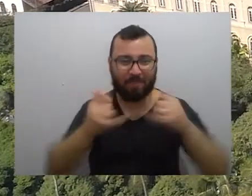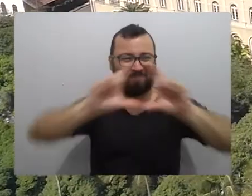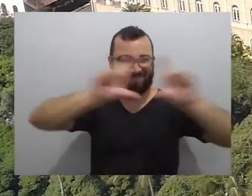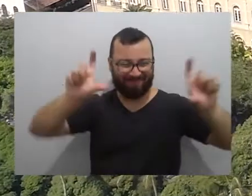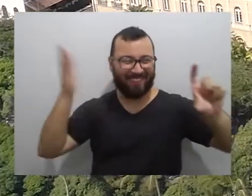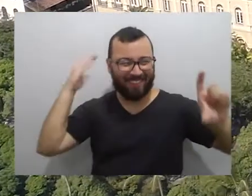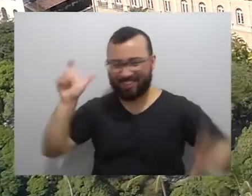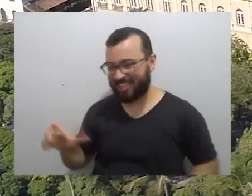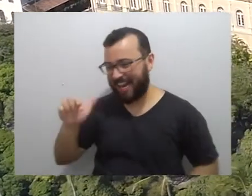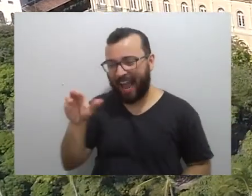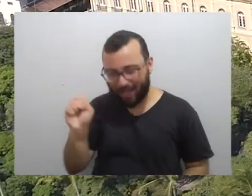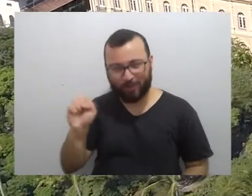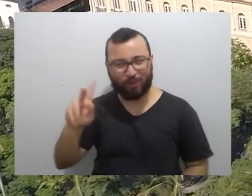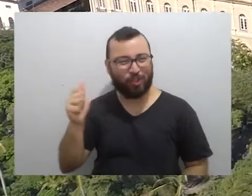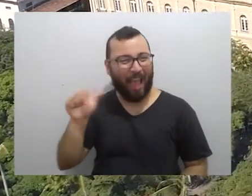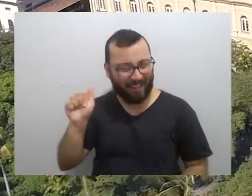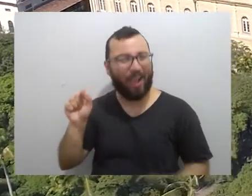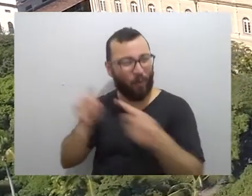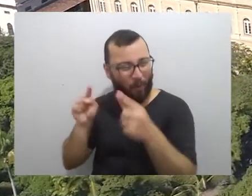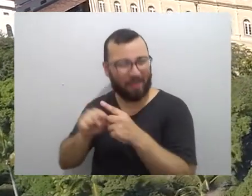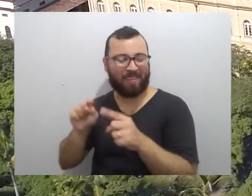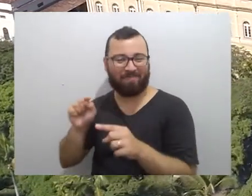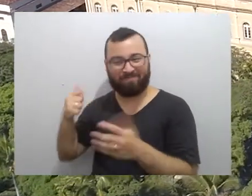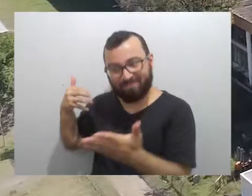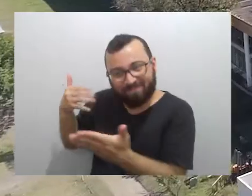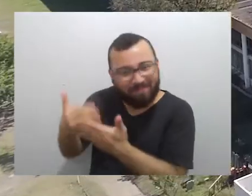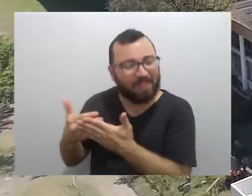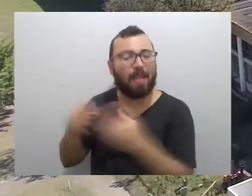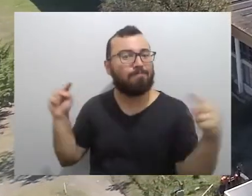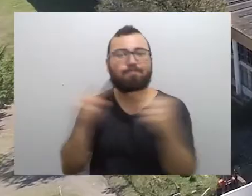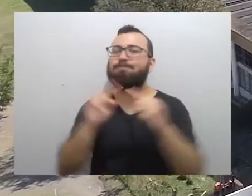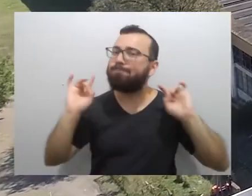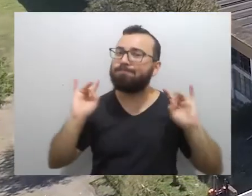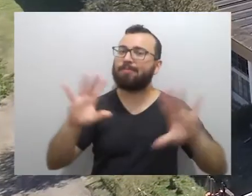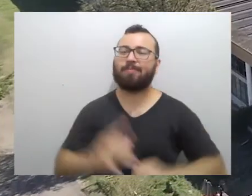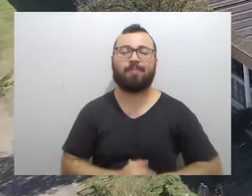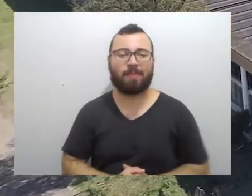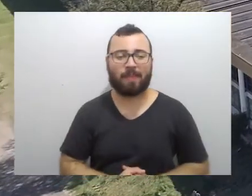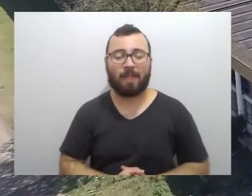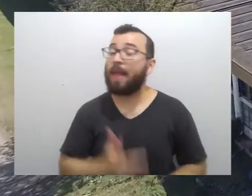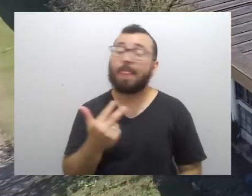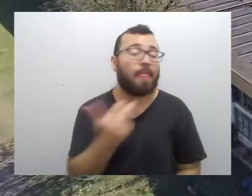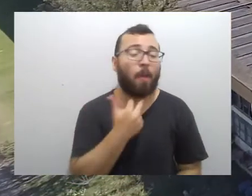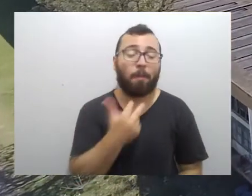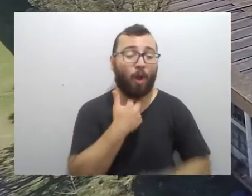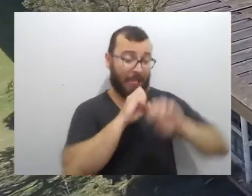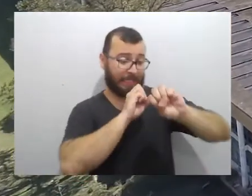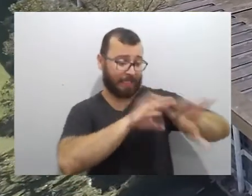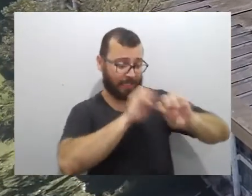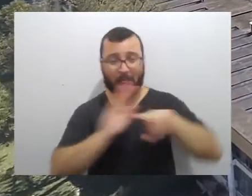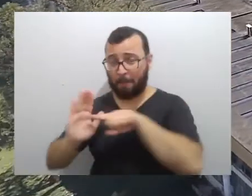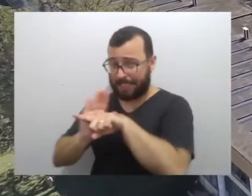ensino sem pesquisa. A universidade só pode ser uma universidade, só pode ensinar, só